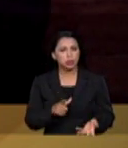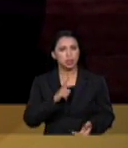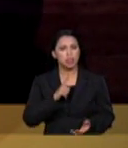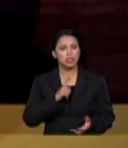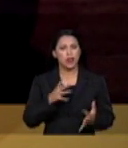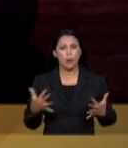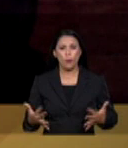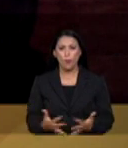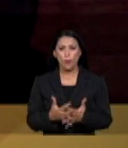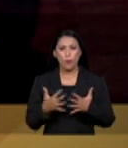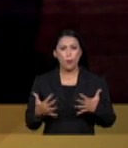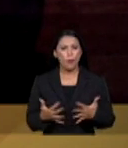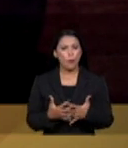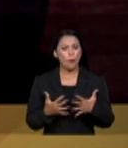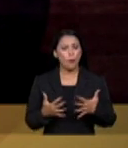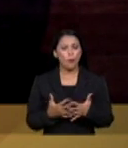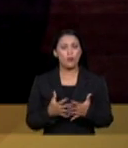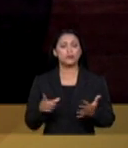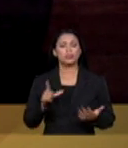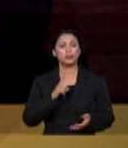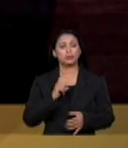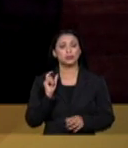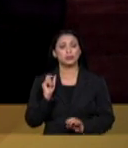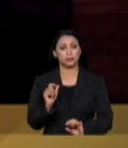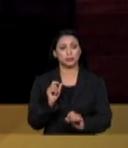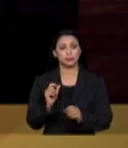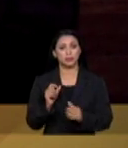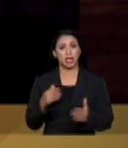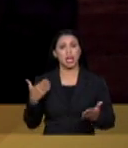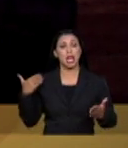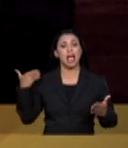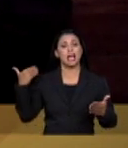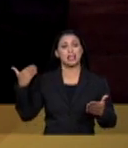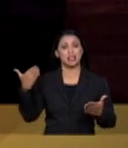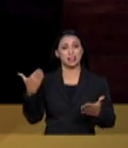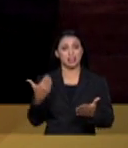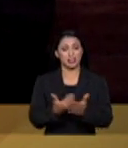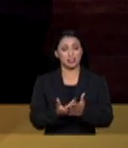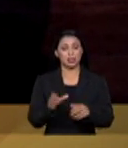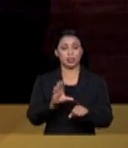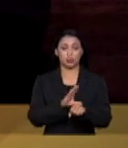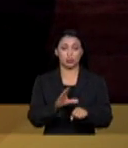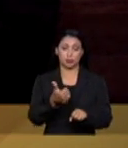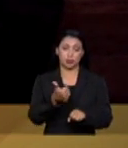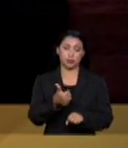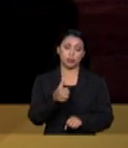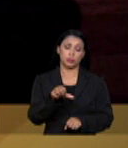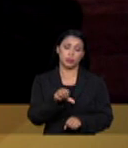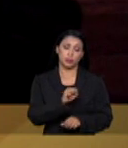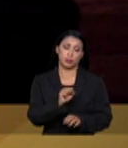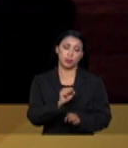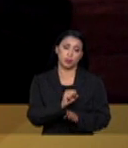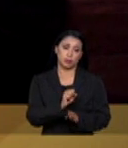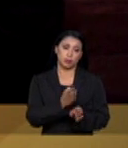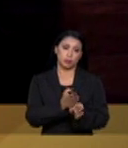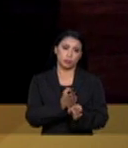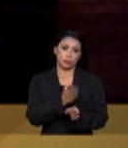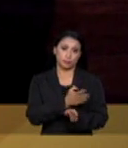materializar por situações de fato perdurar até a data da concessão de 80 e 81